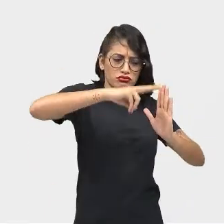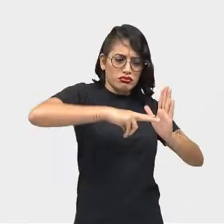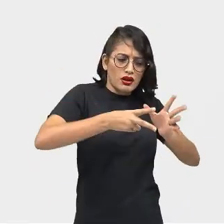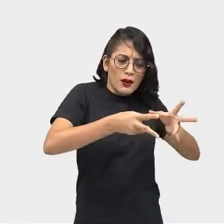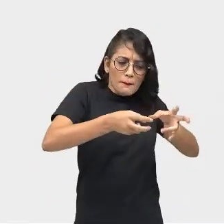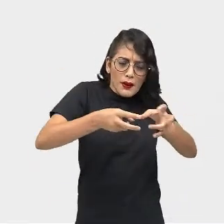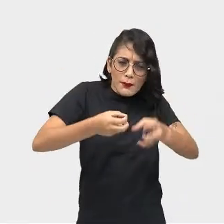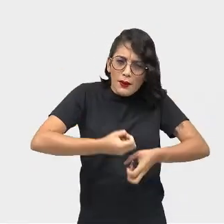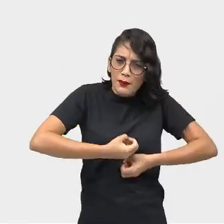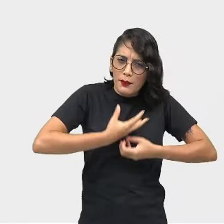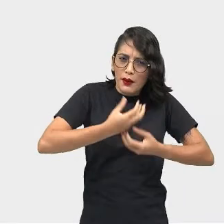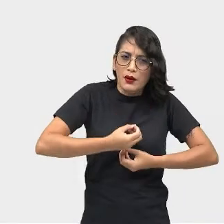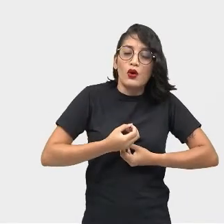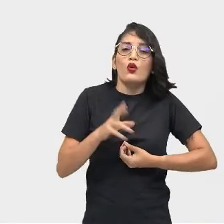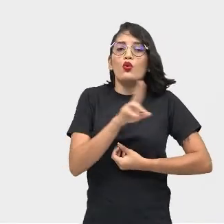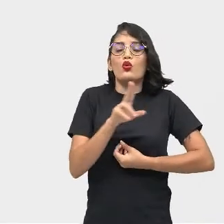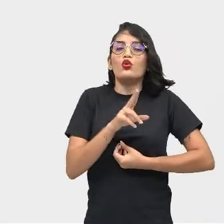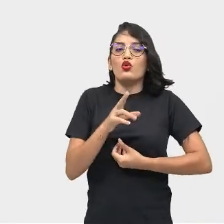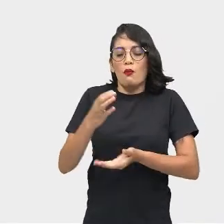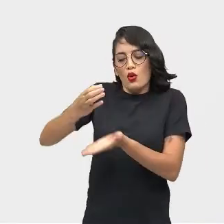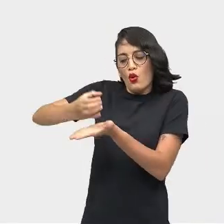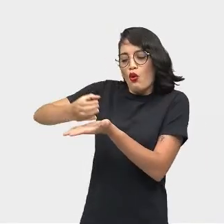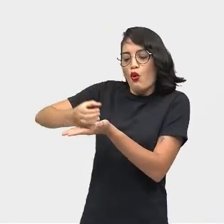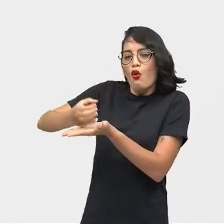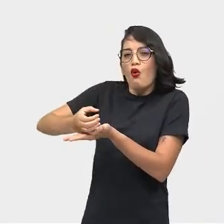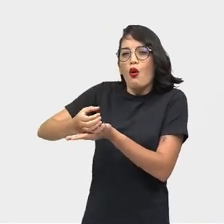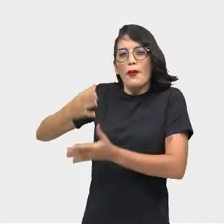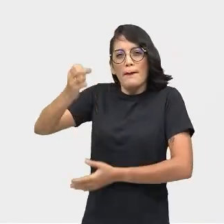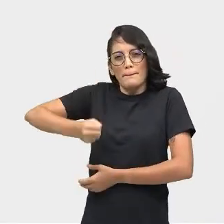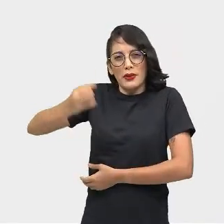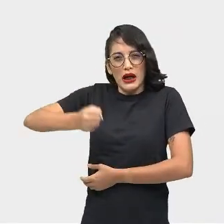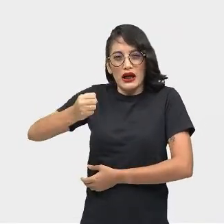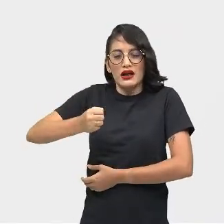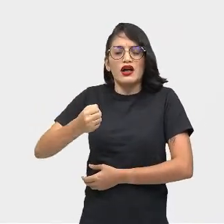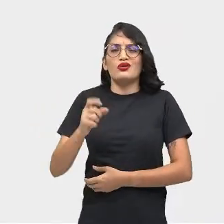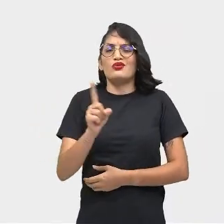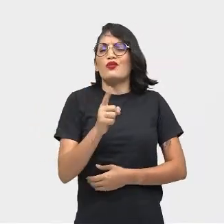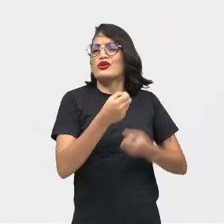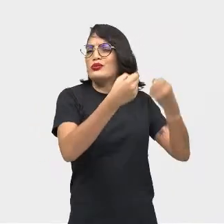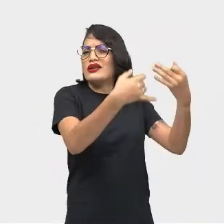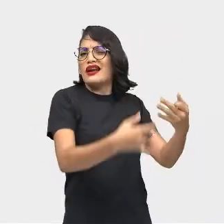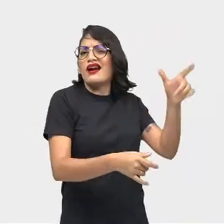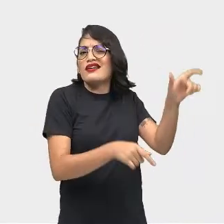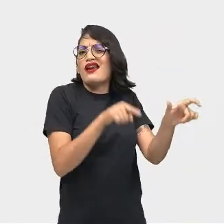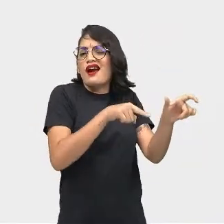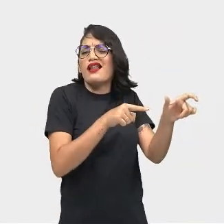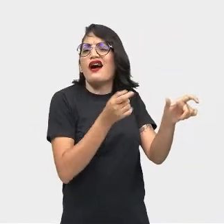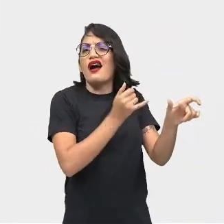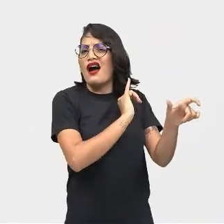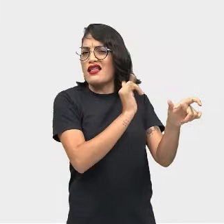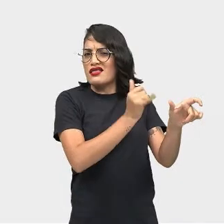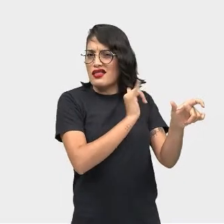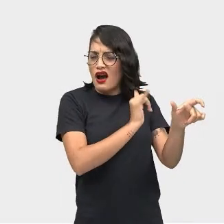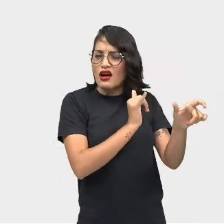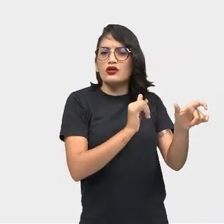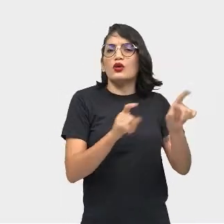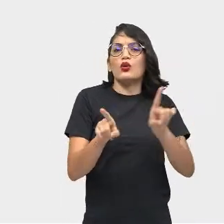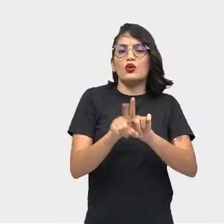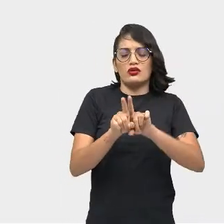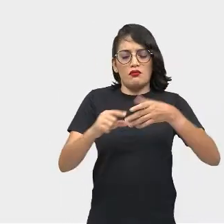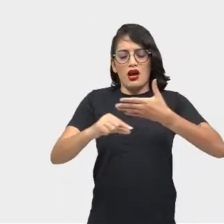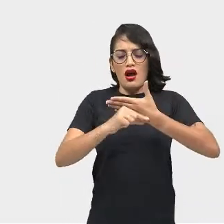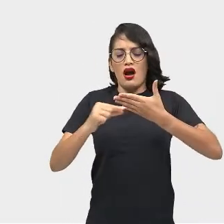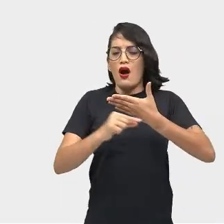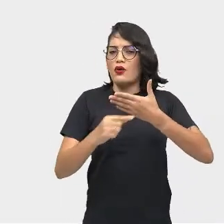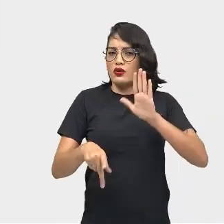observarmos o poema Copos de Leite, nós não vamos dizer que a narradora, nós não vamos dizer que a autora